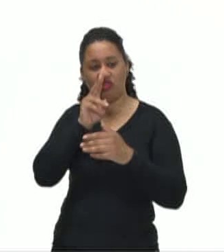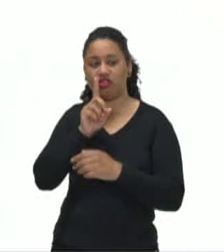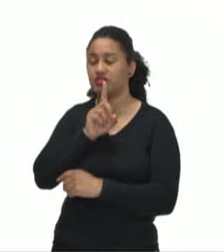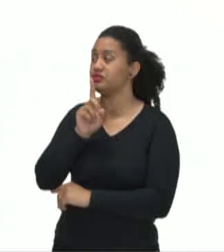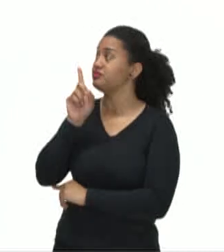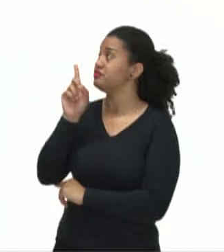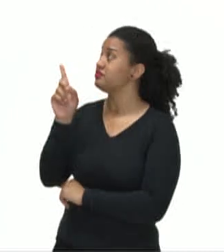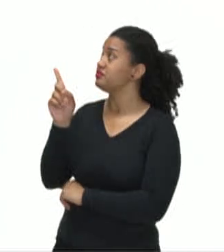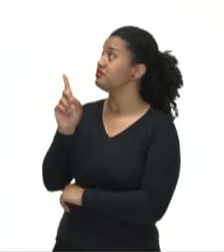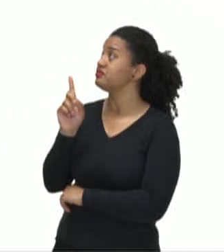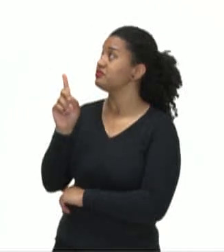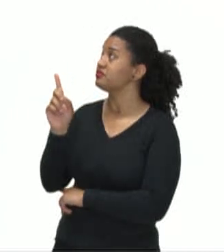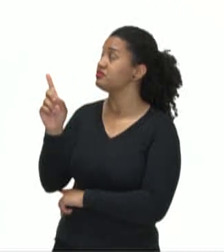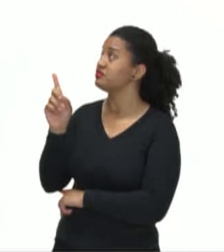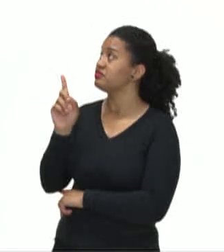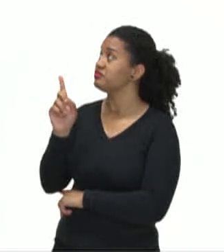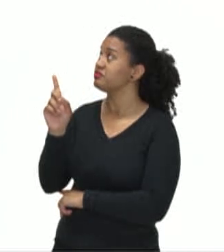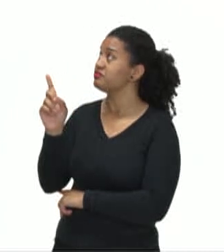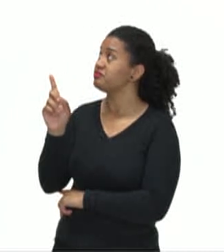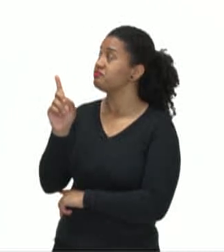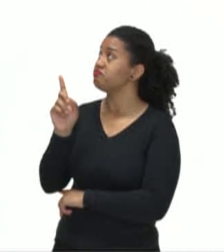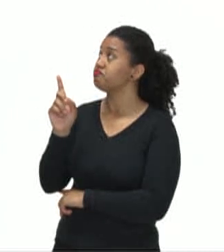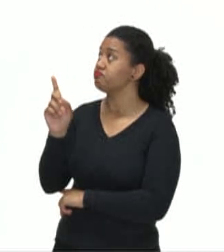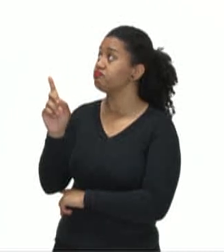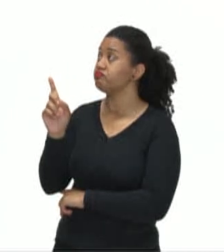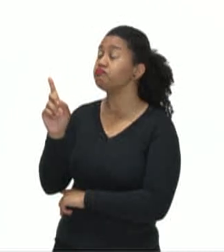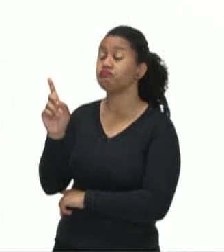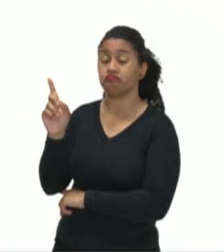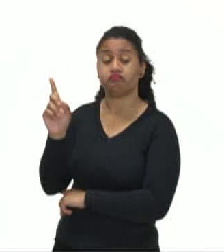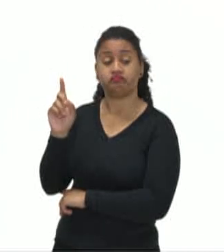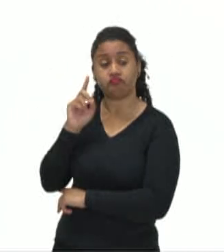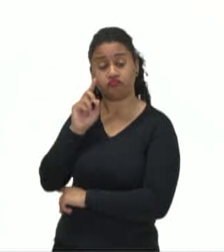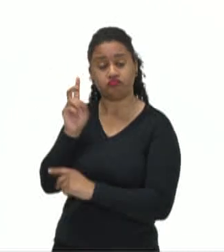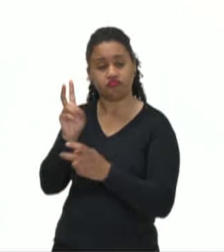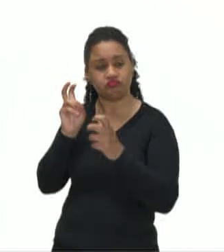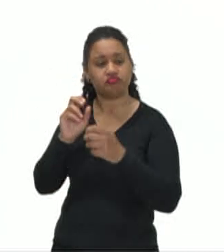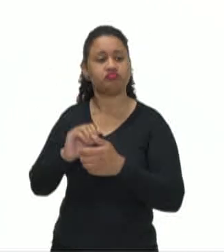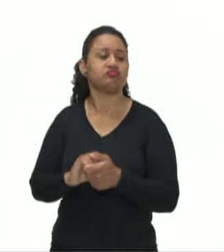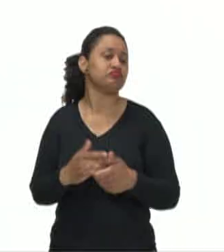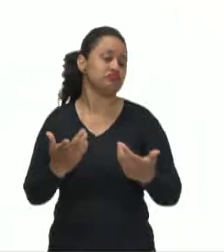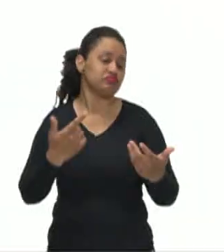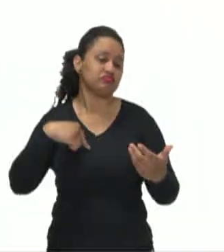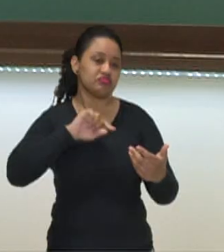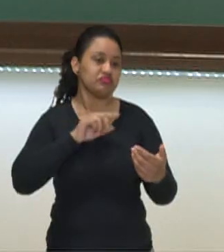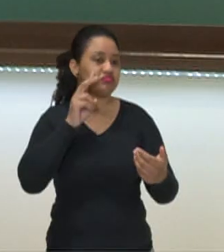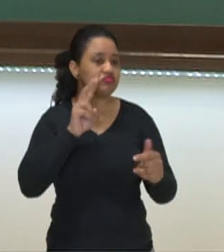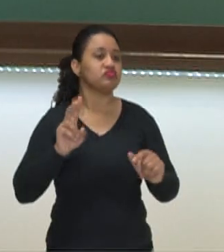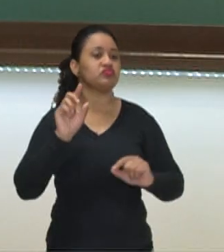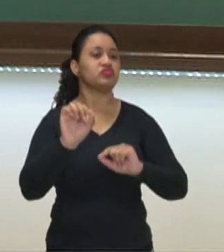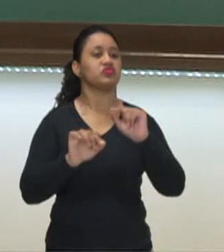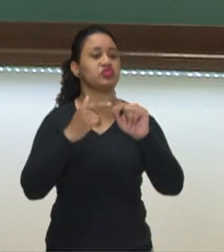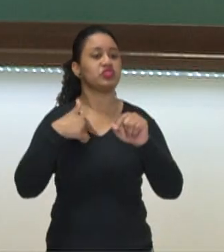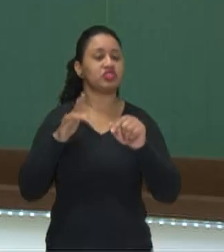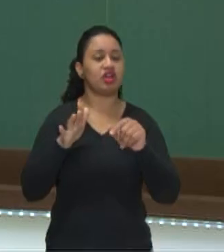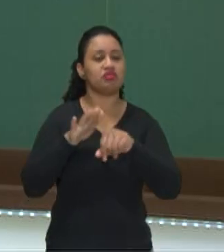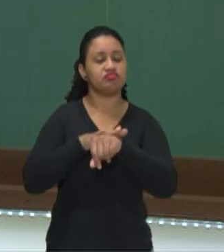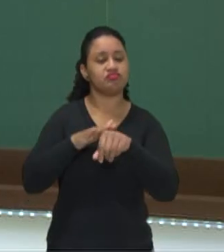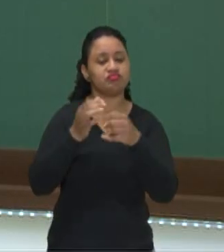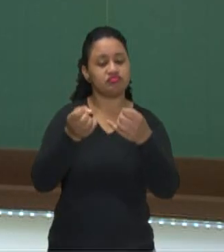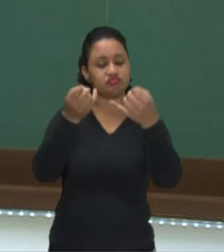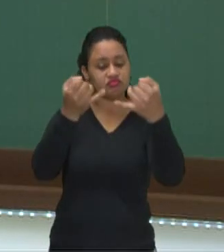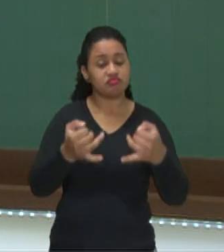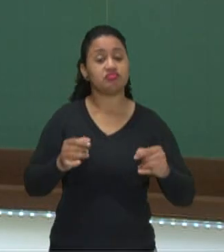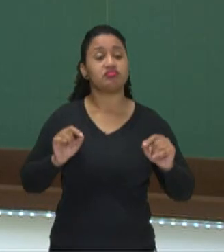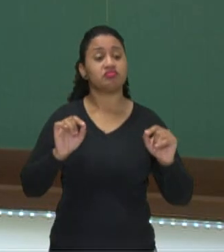de risco, esportes alternativos e esportes extremos. Como nós vimos, então, que nós conversamos,